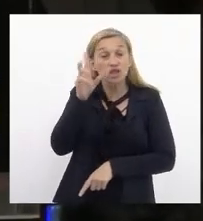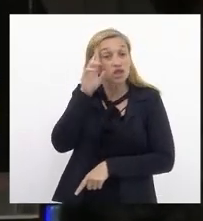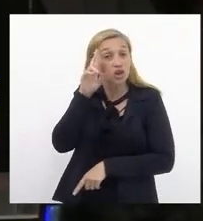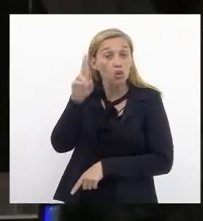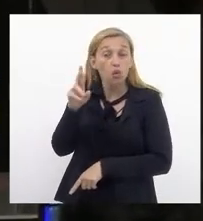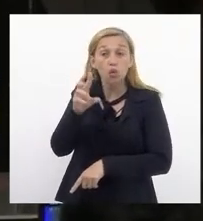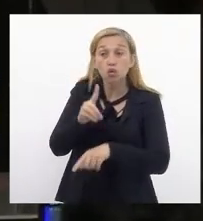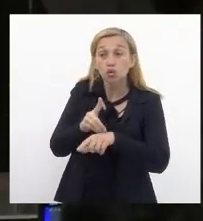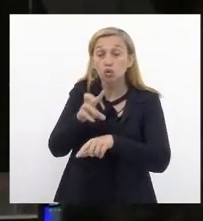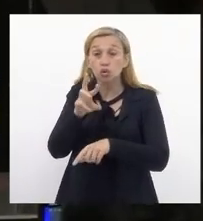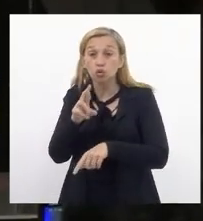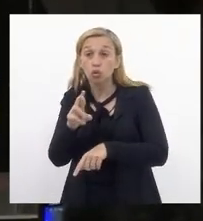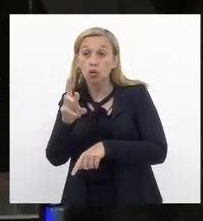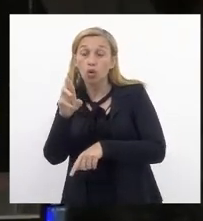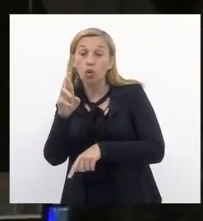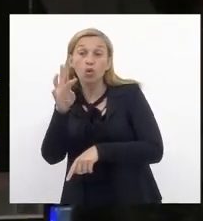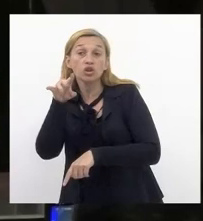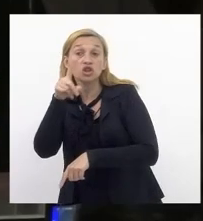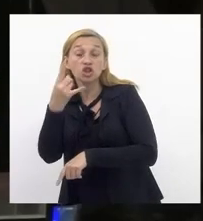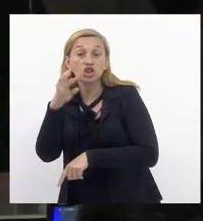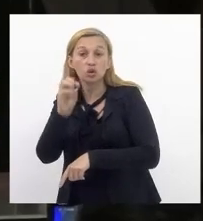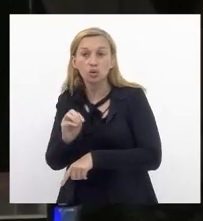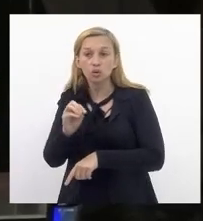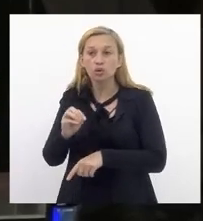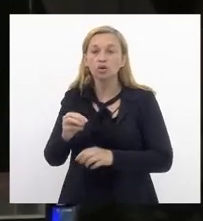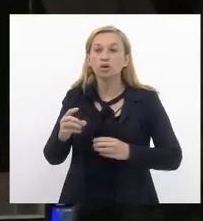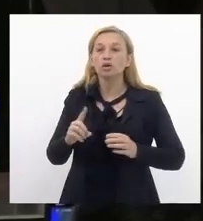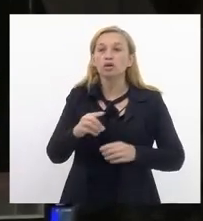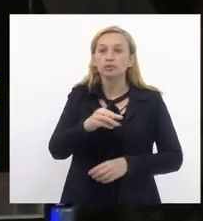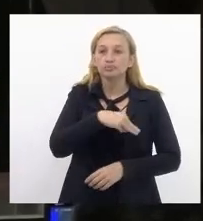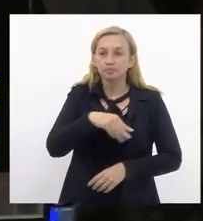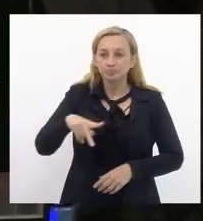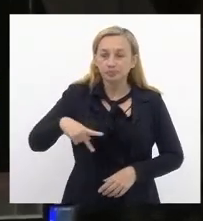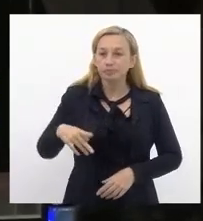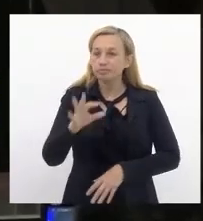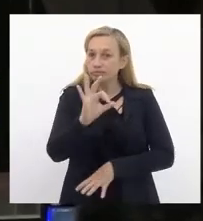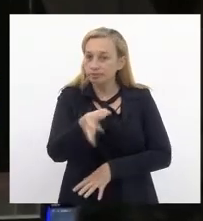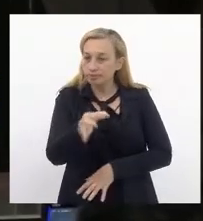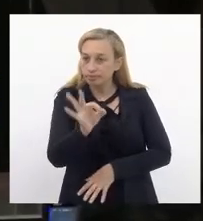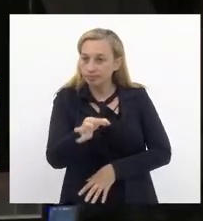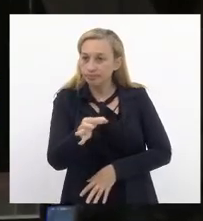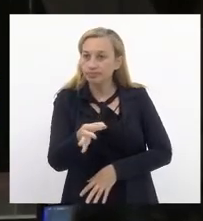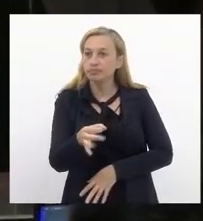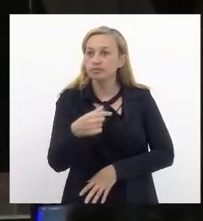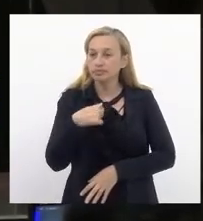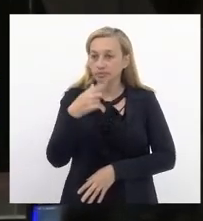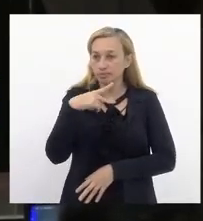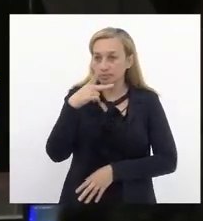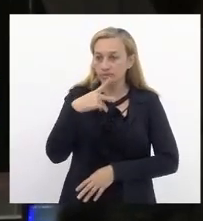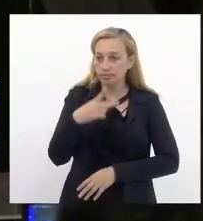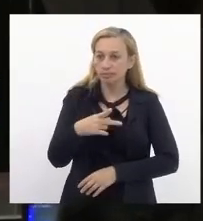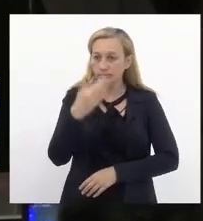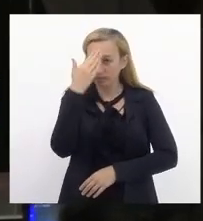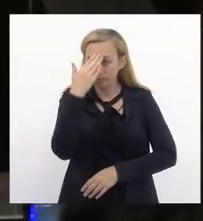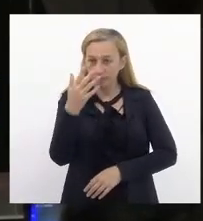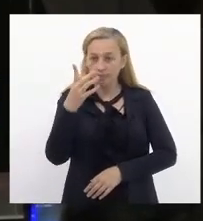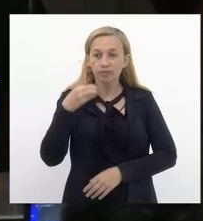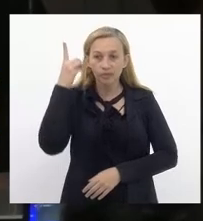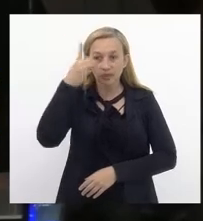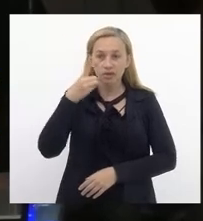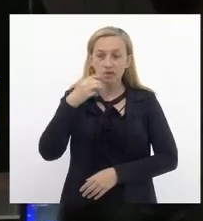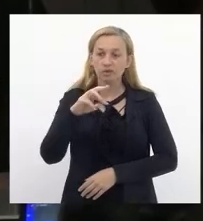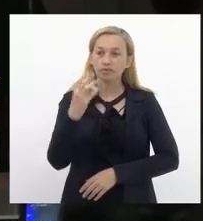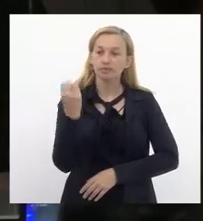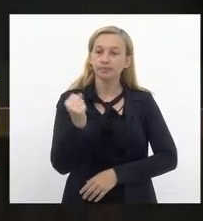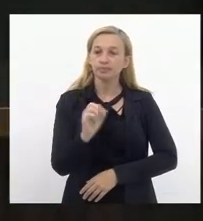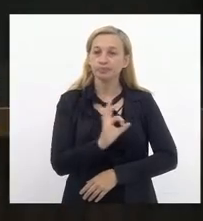Rodrigo. O senhor vai ter que responder junto ao Ministério Público. Pode ter certeza do que eu estou falando. Obrigada, deputada Marta Rocha.